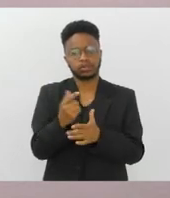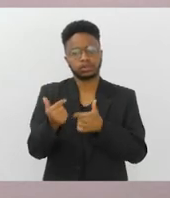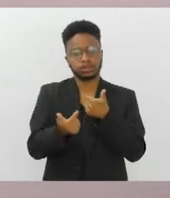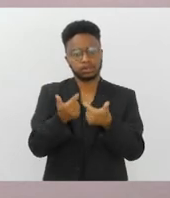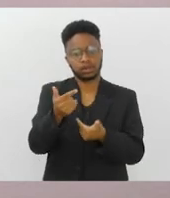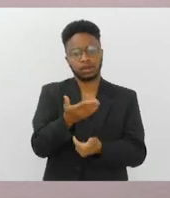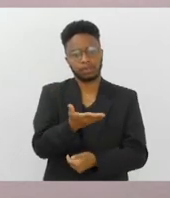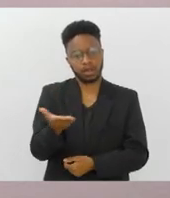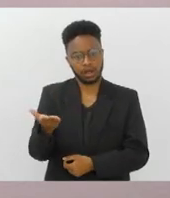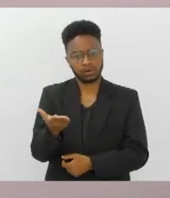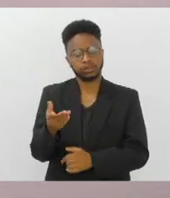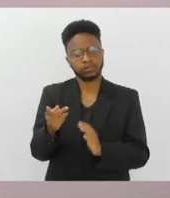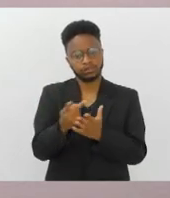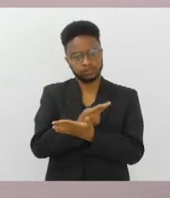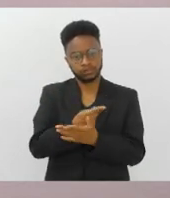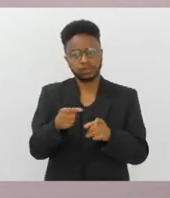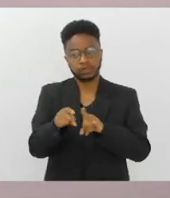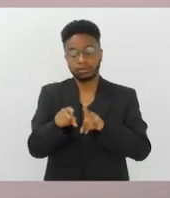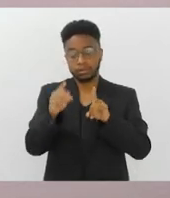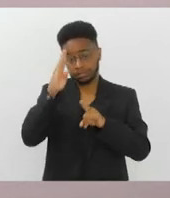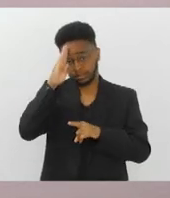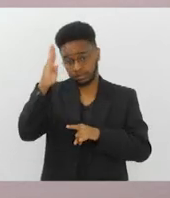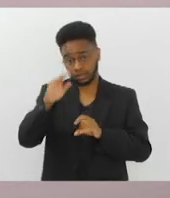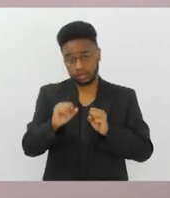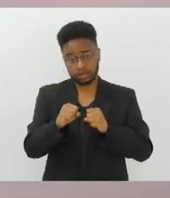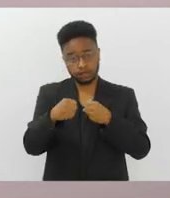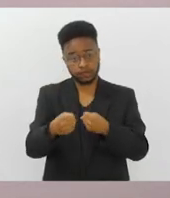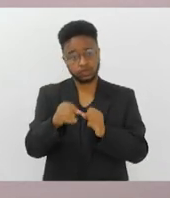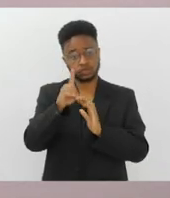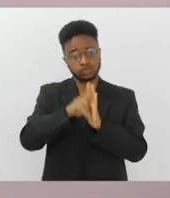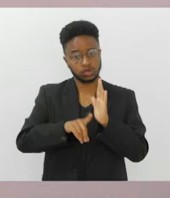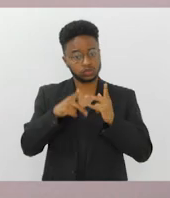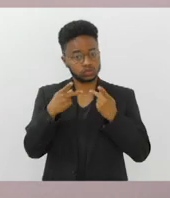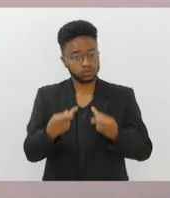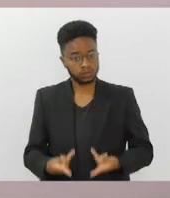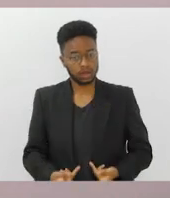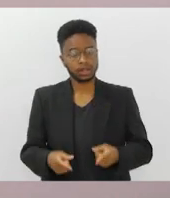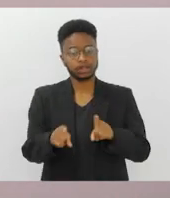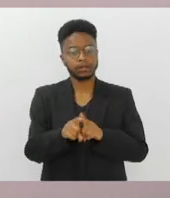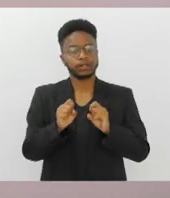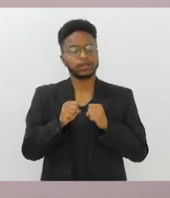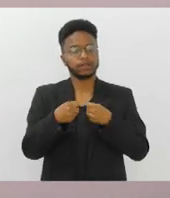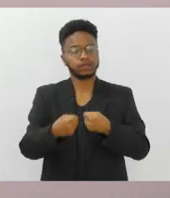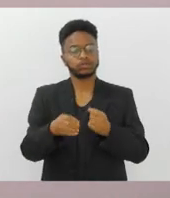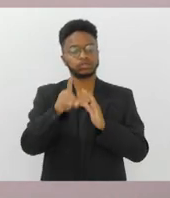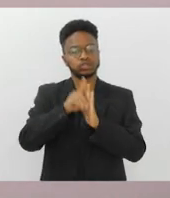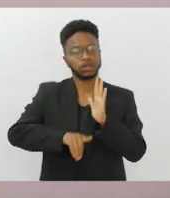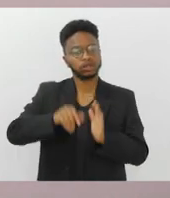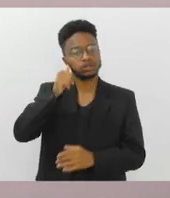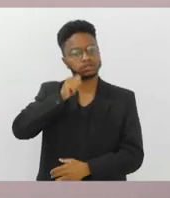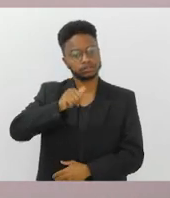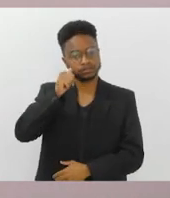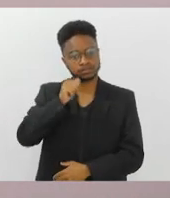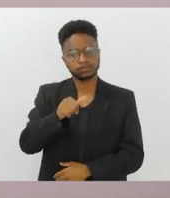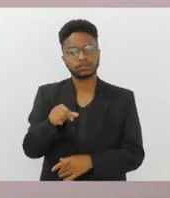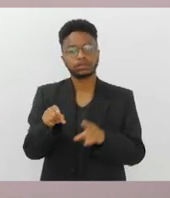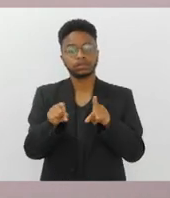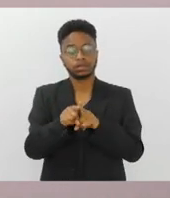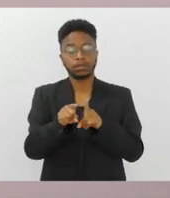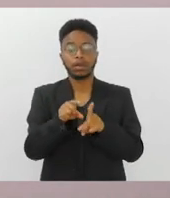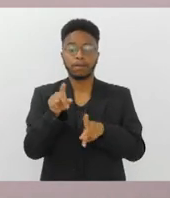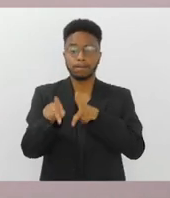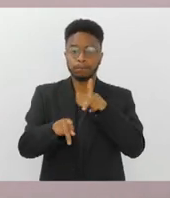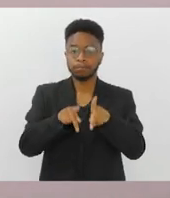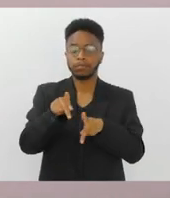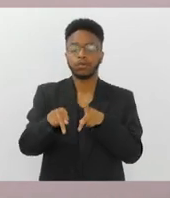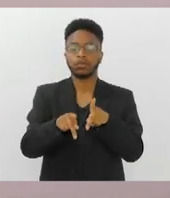aqui, em especial em defesa dos direitos humanos, os direitos das mulheres, a população